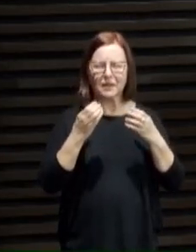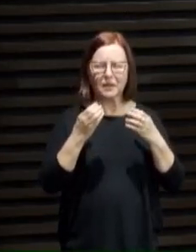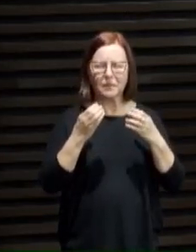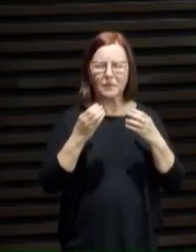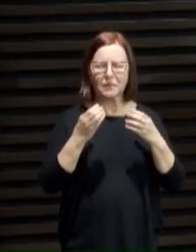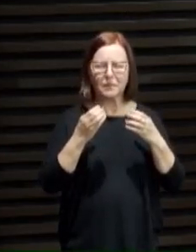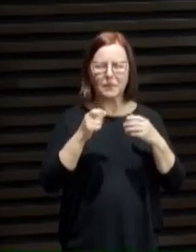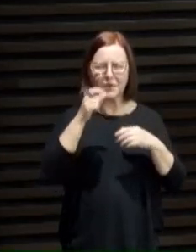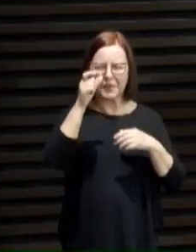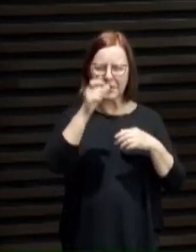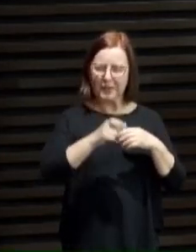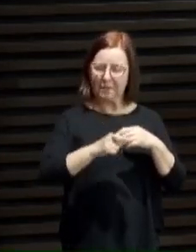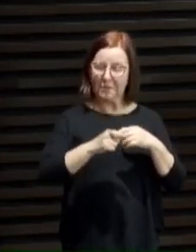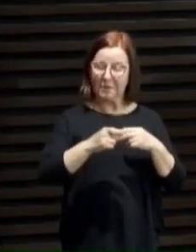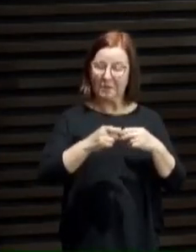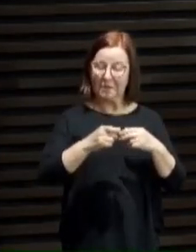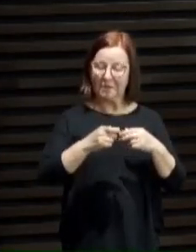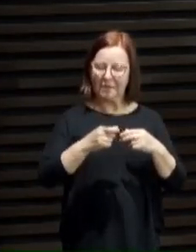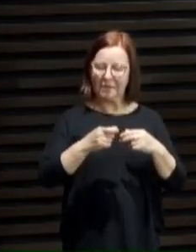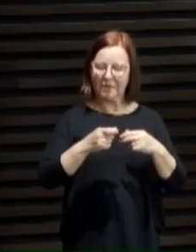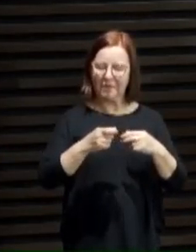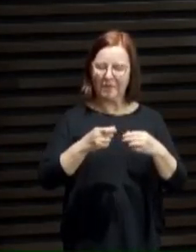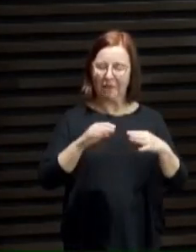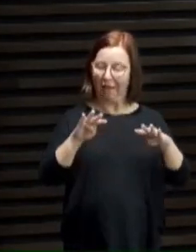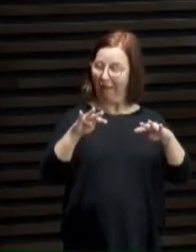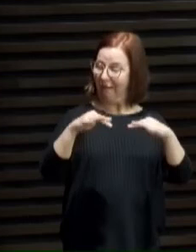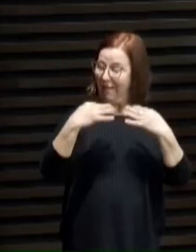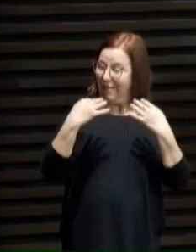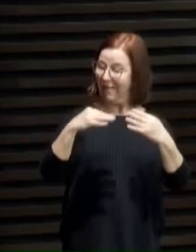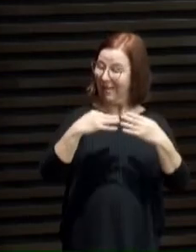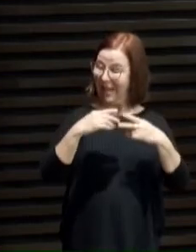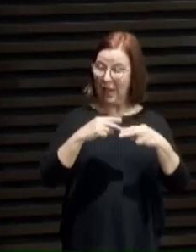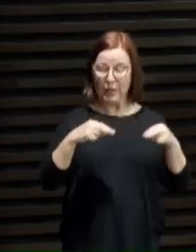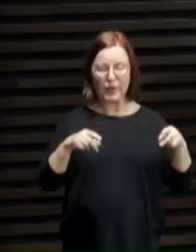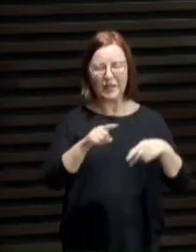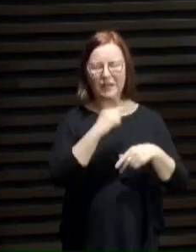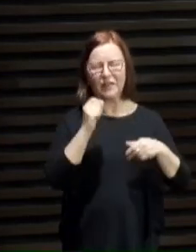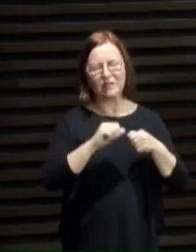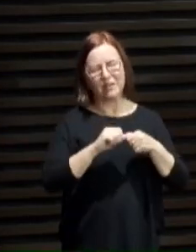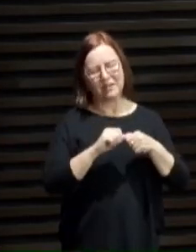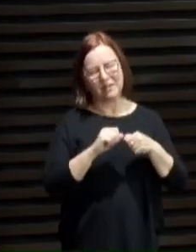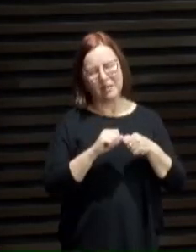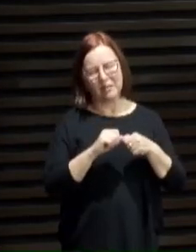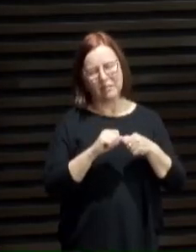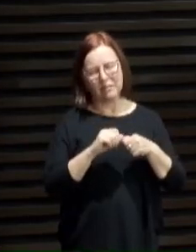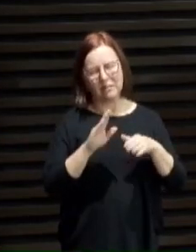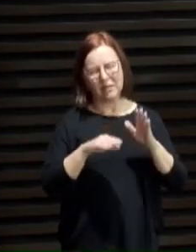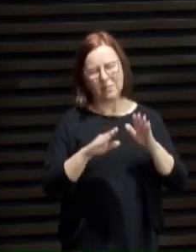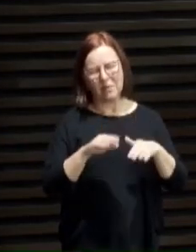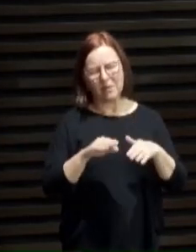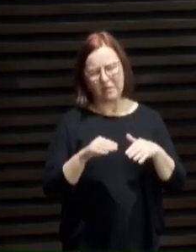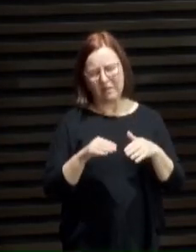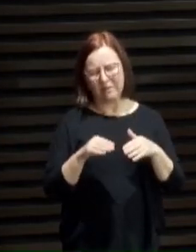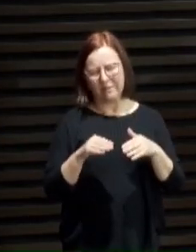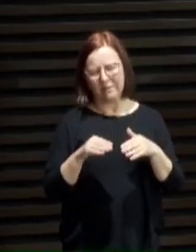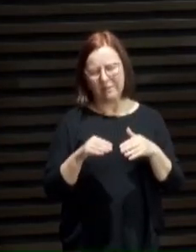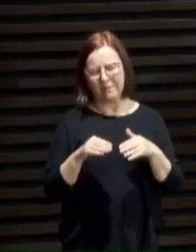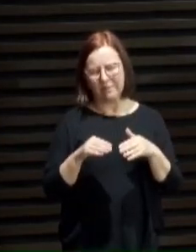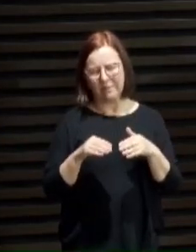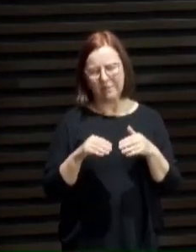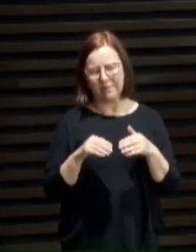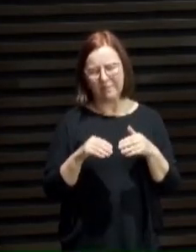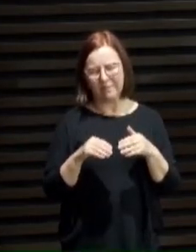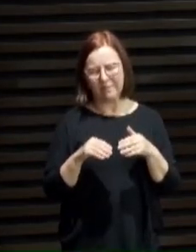nosso crescimento, note o que a gente está fazendo e que de alguma forma nos sirva, que